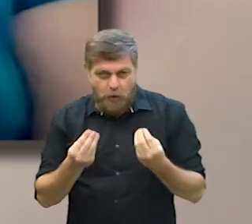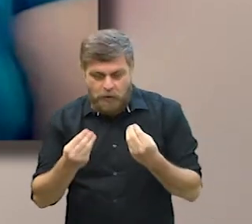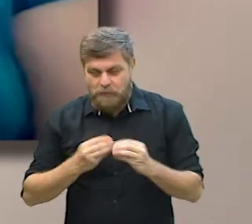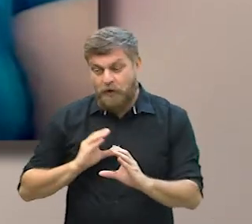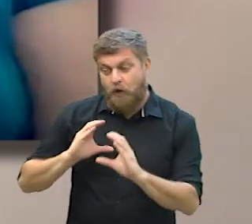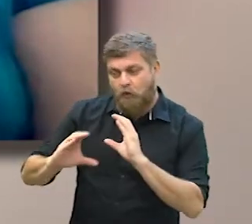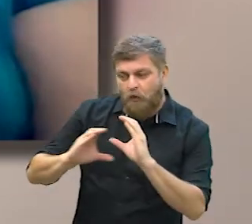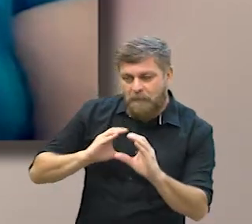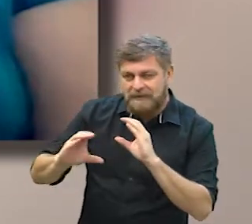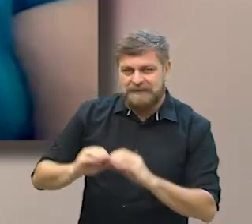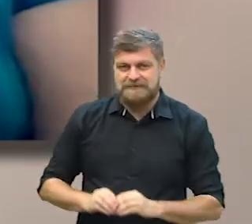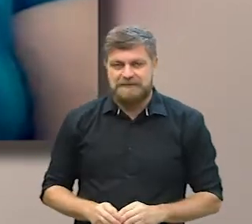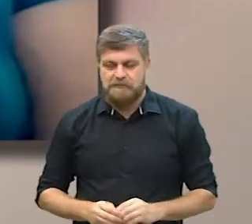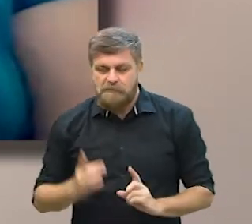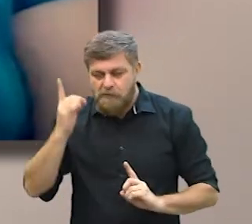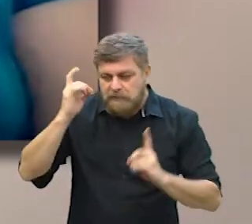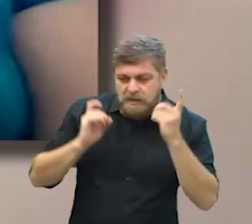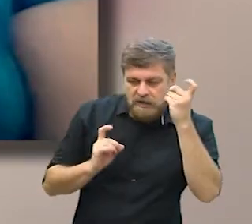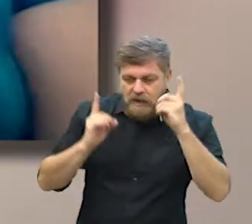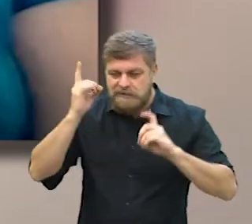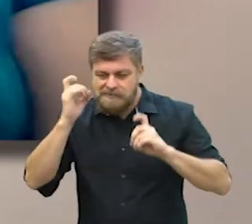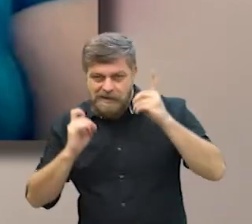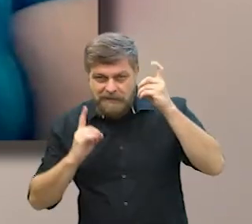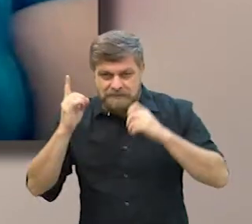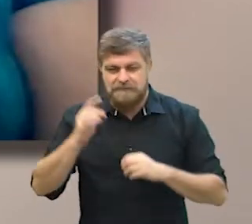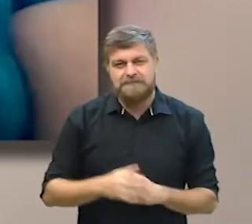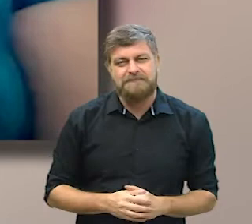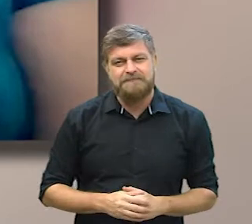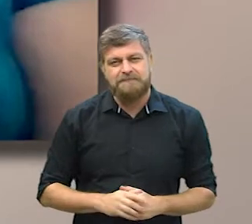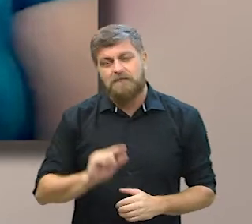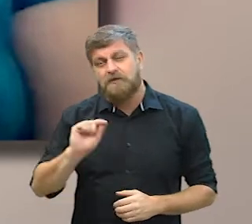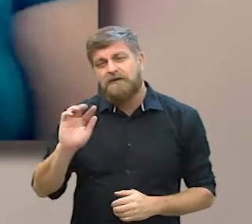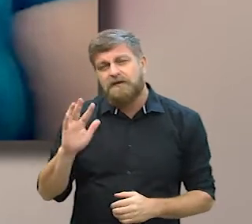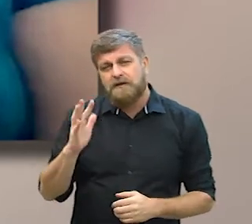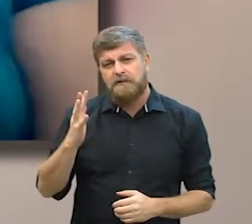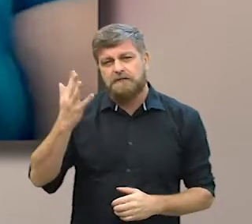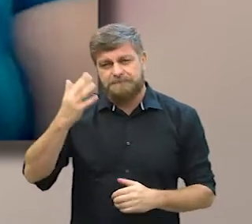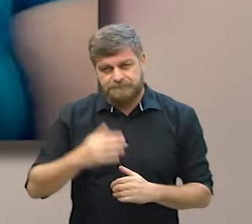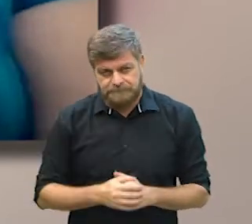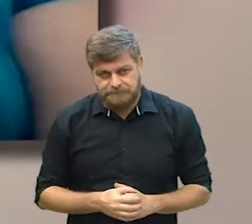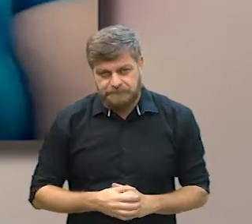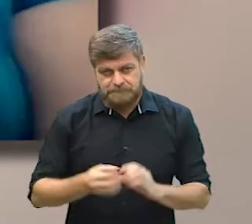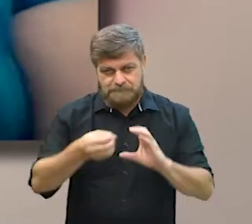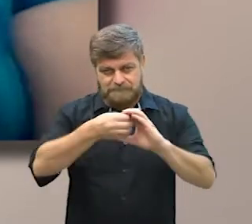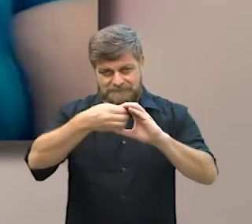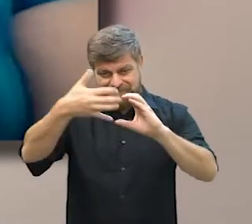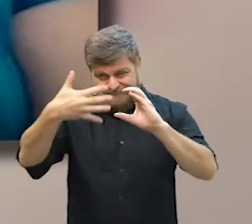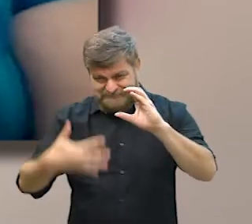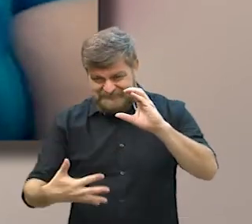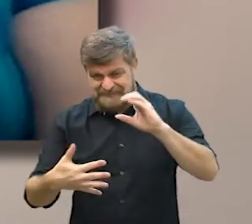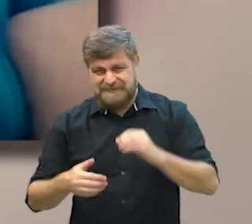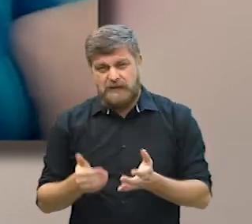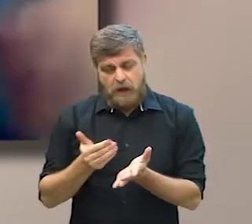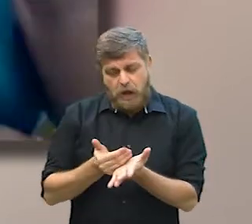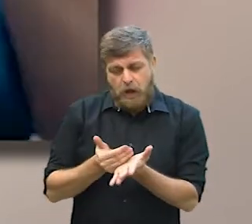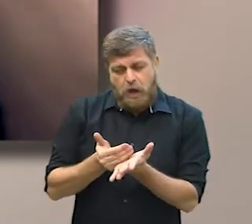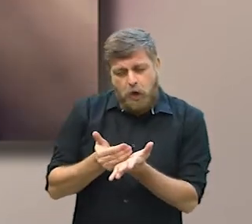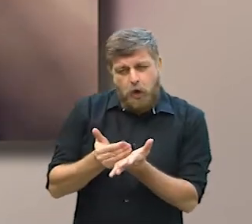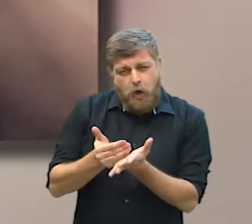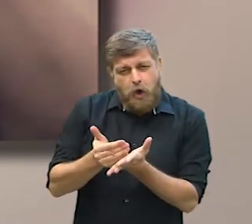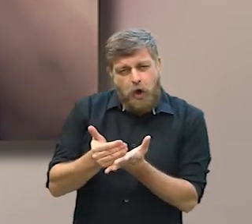seja através da comunicação ou pelo gesto. Então, o que acontece, né? Essas características